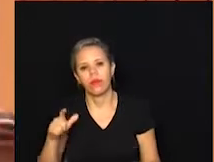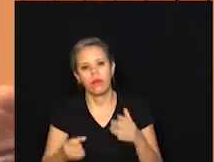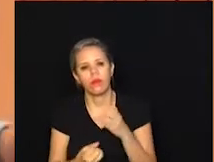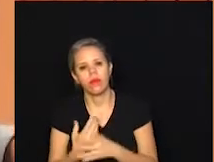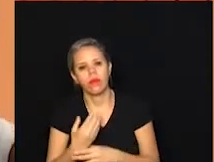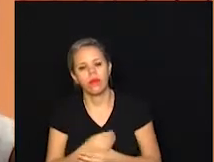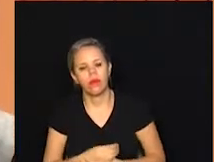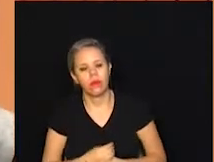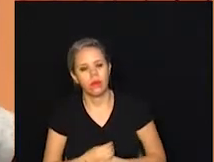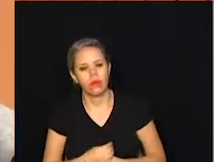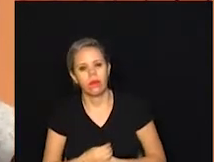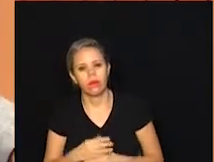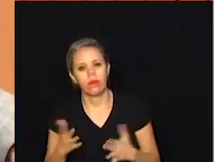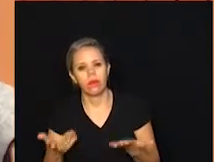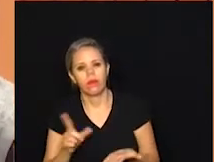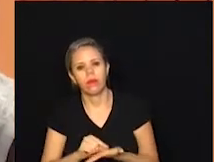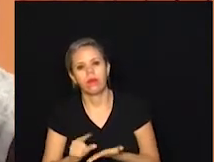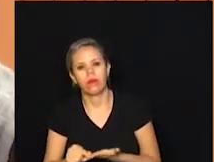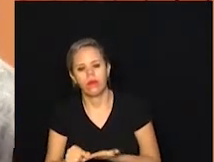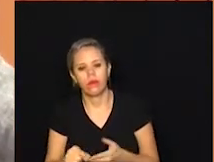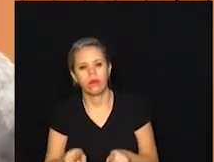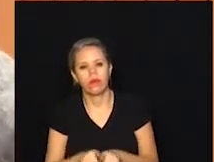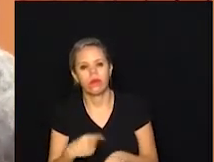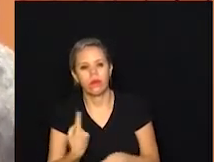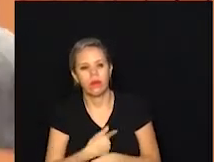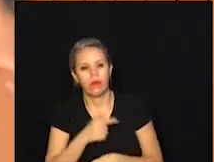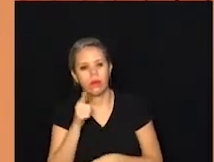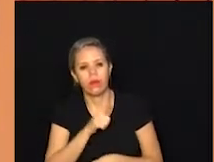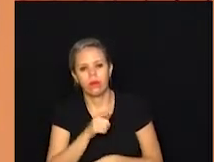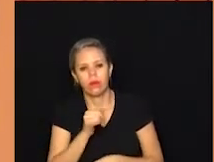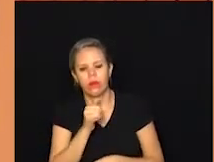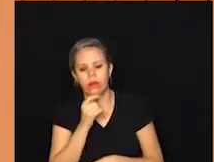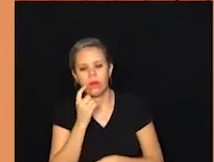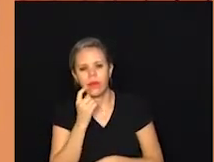veio, qual que é o artigo, até para a gente conseguir